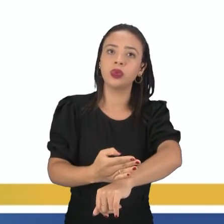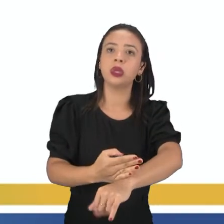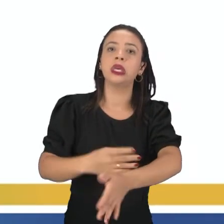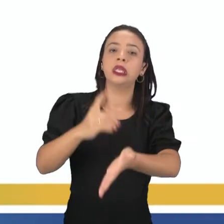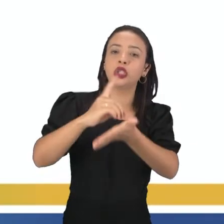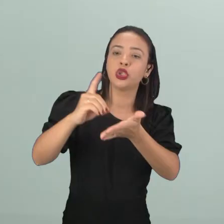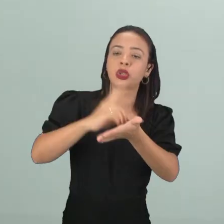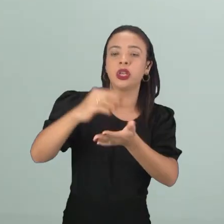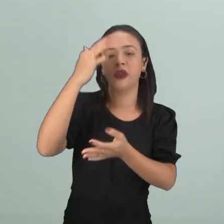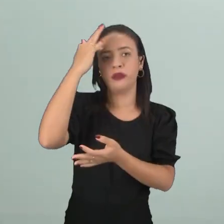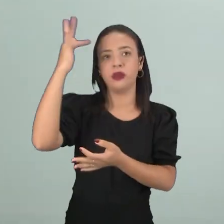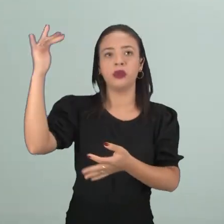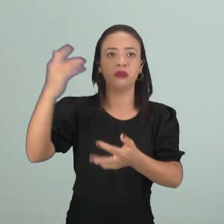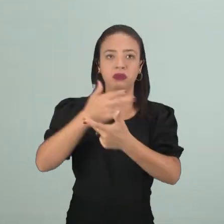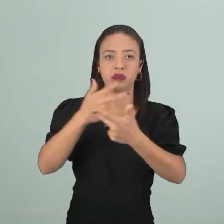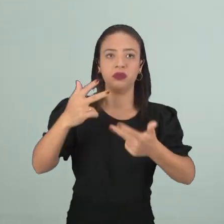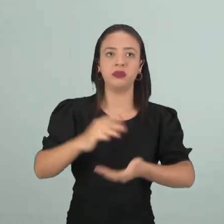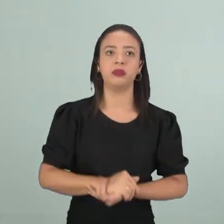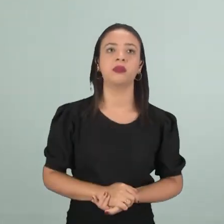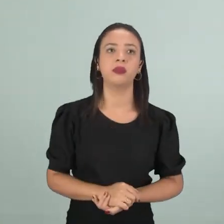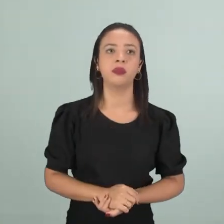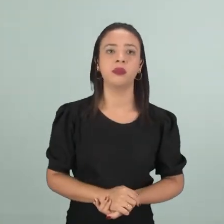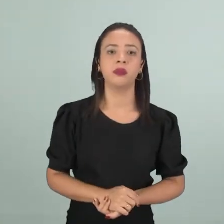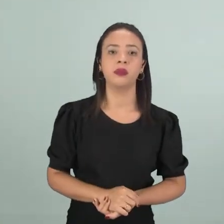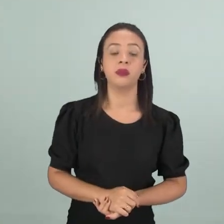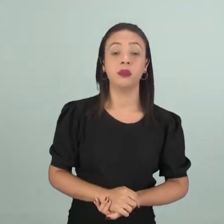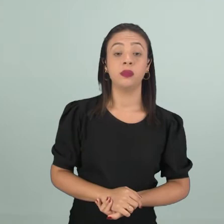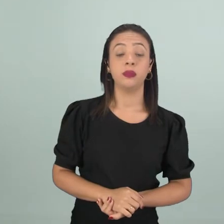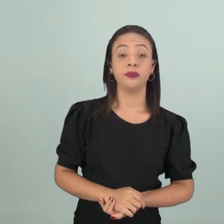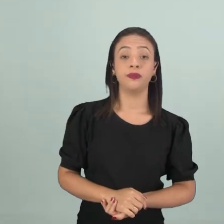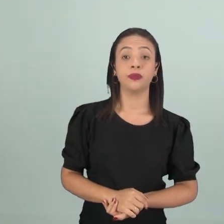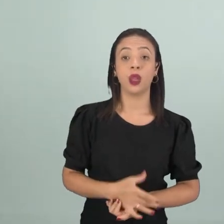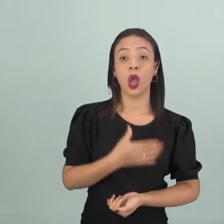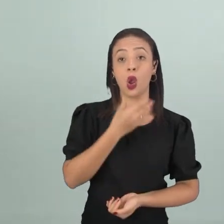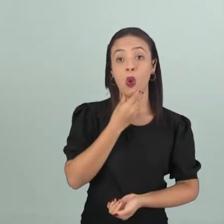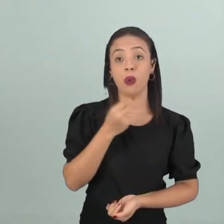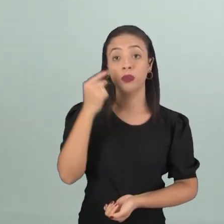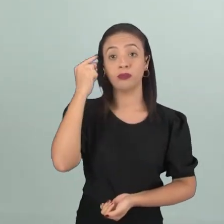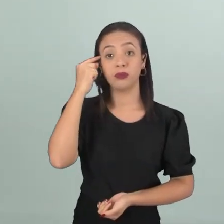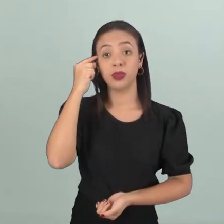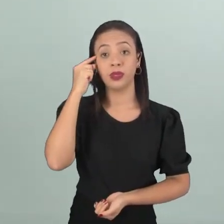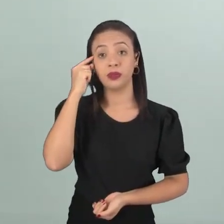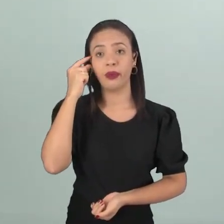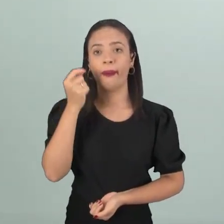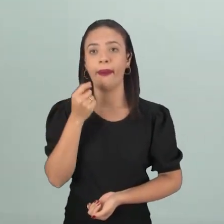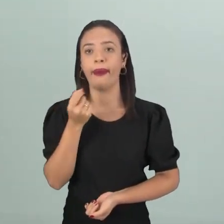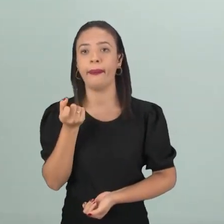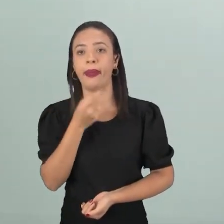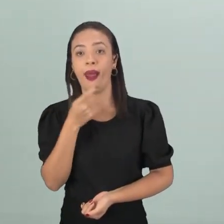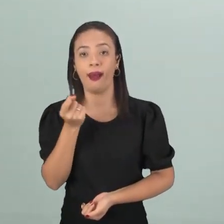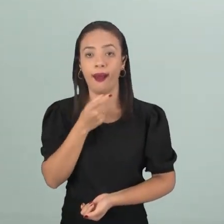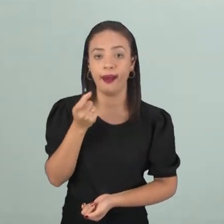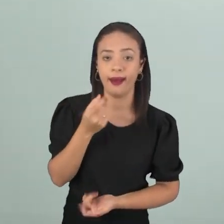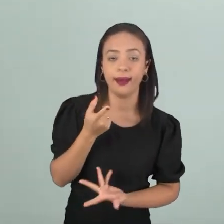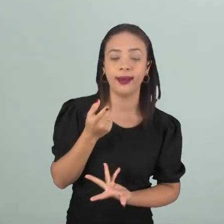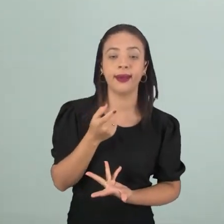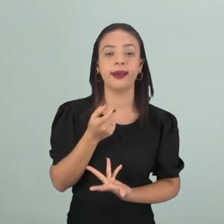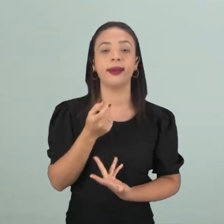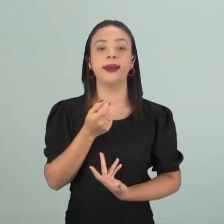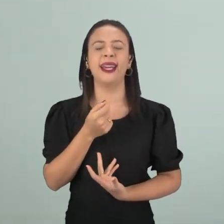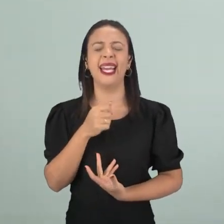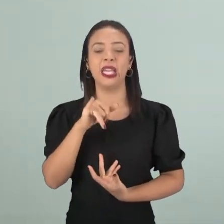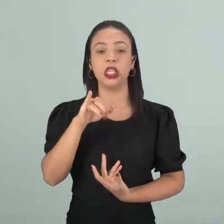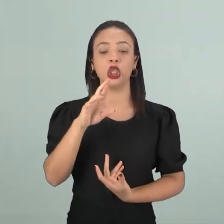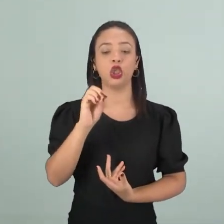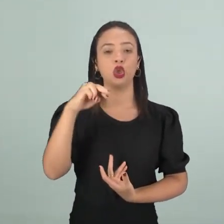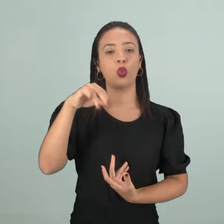Cartas Inglesas. Voltaire, ele era um dos pensadores que utilizavam muito do sarcasmo, então ele usava dessa ironia